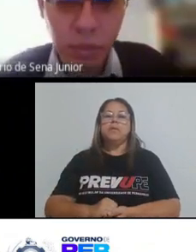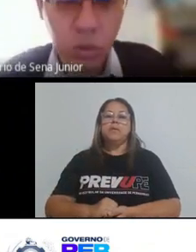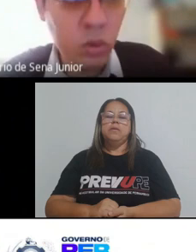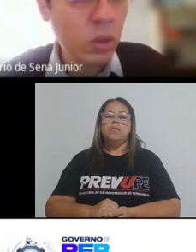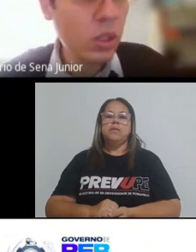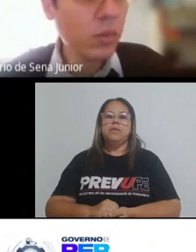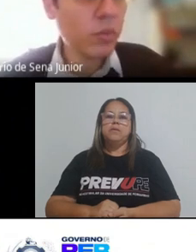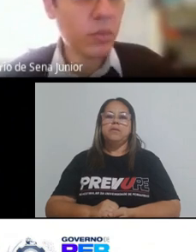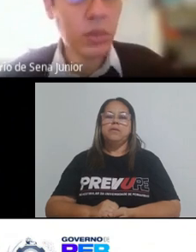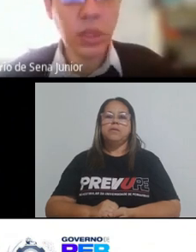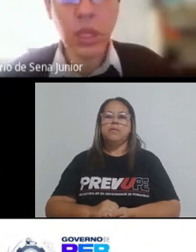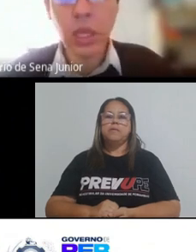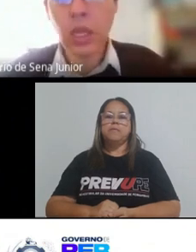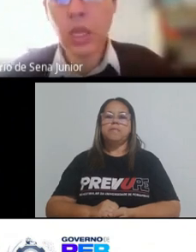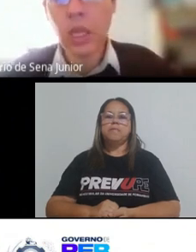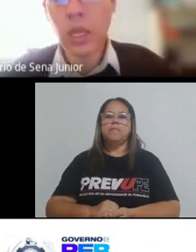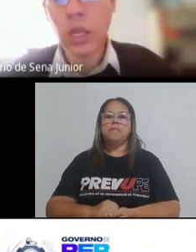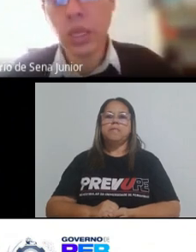onde